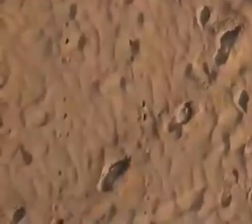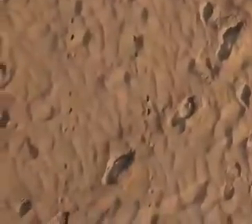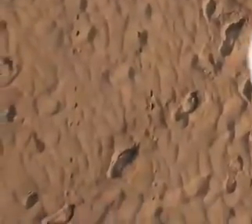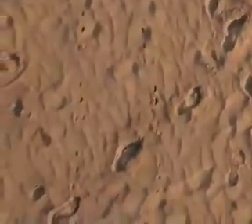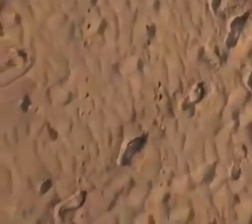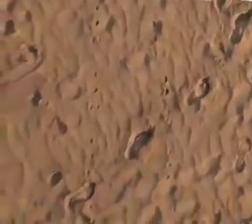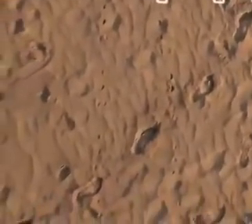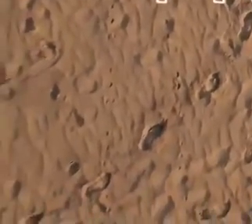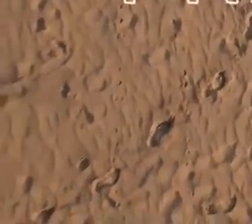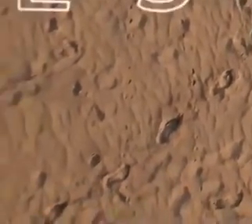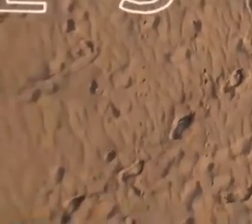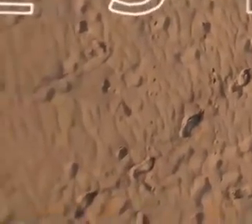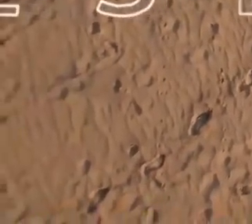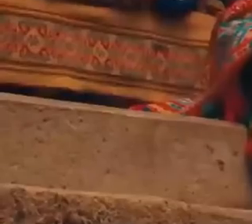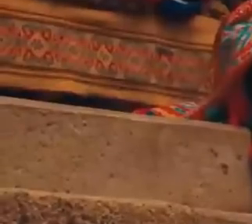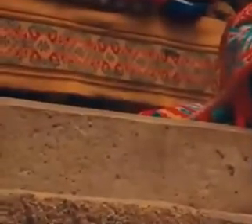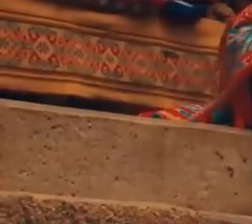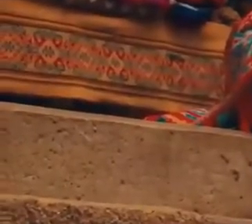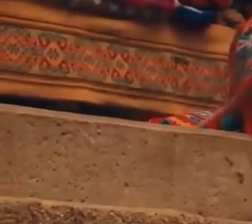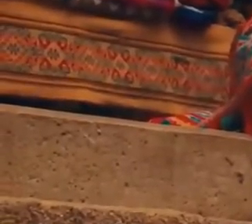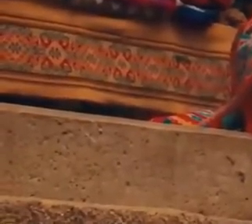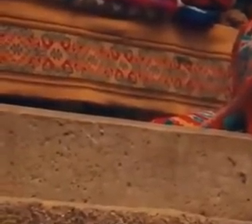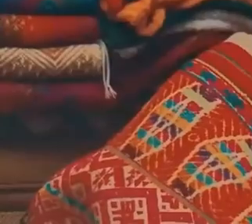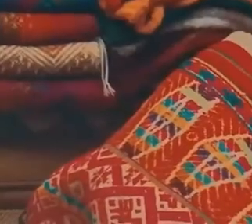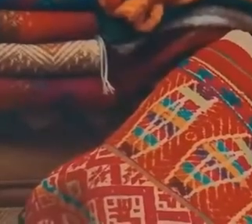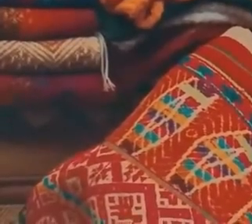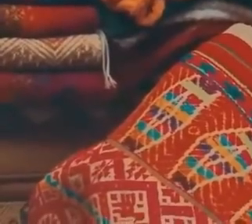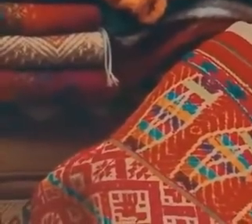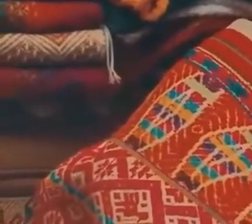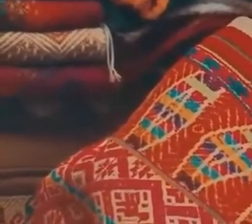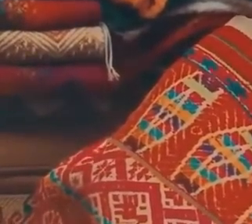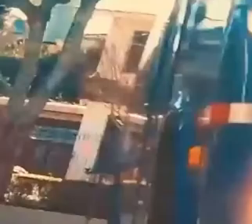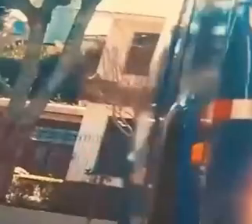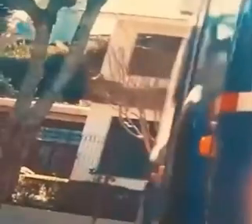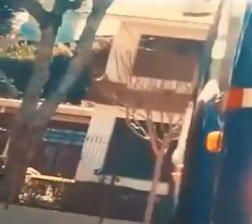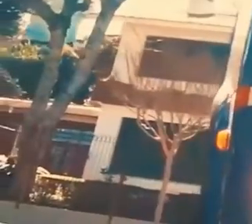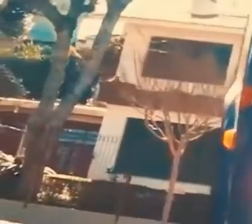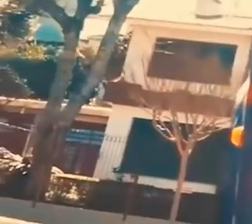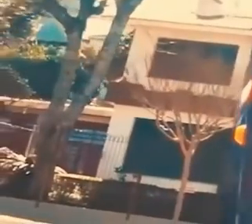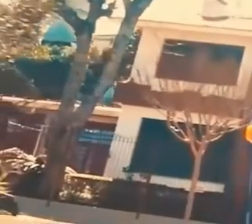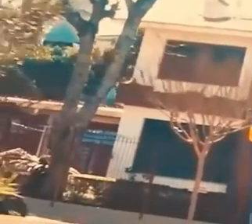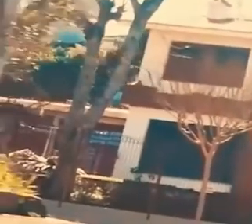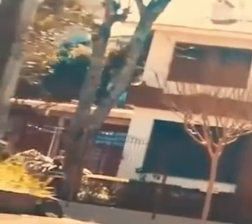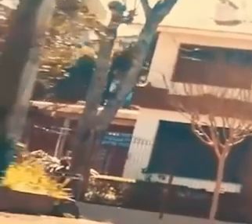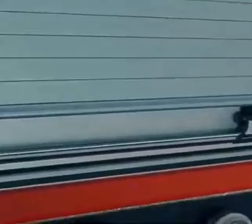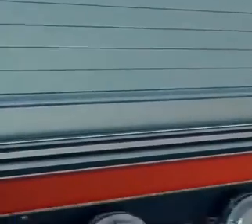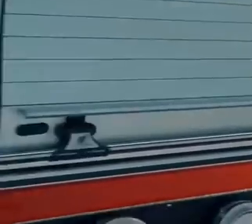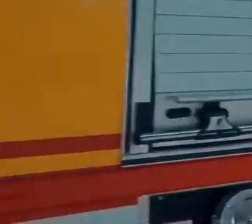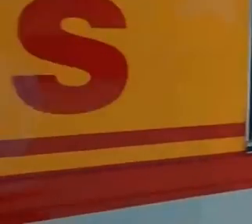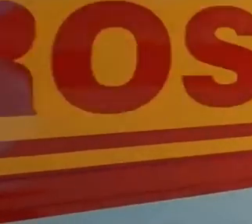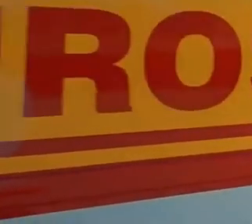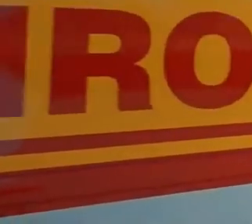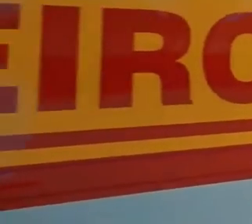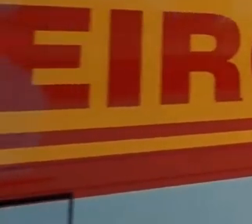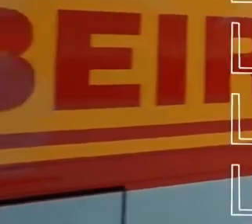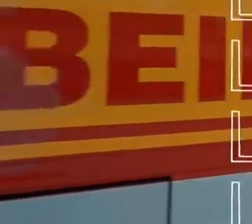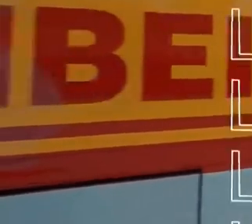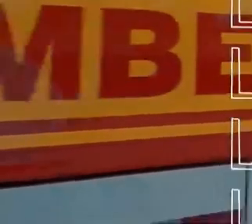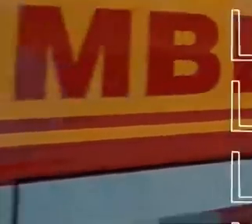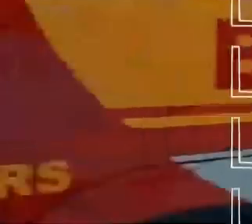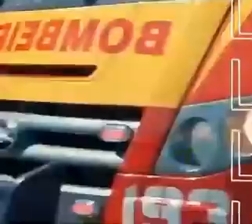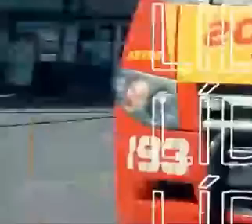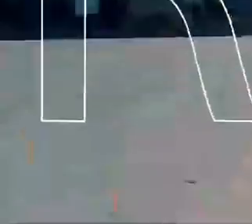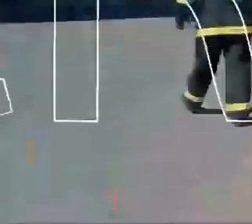das conexões o motor para o progresso nos 5 continentes. Estamos na liderança.